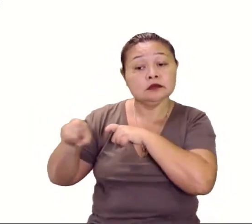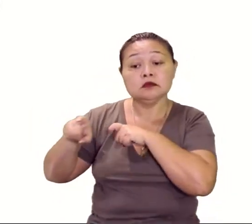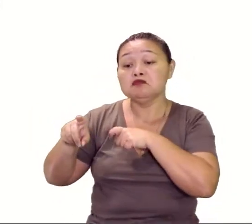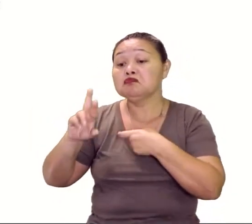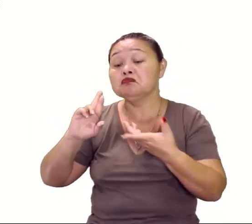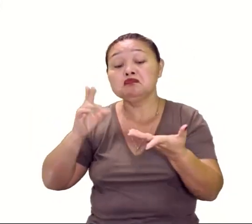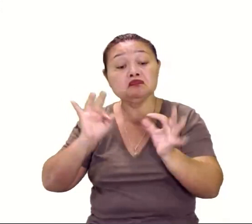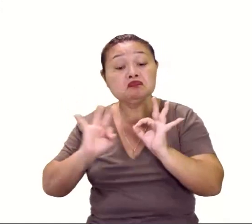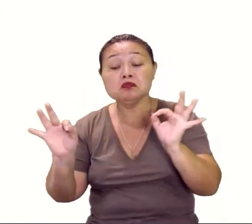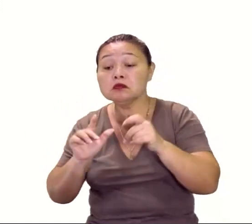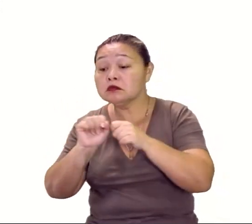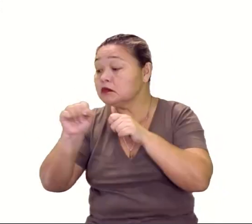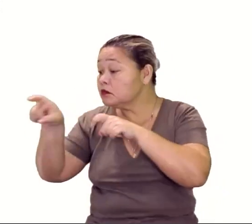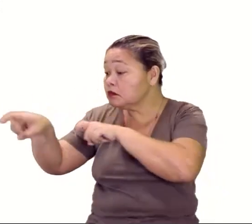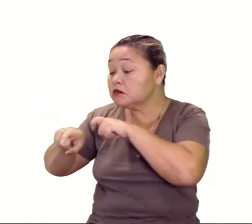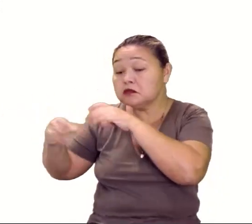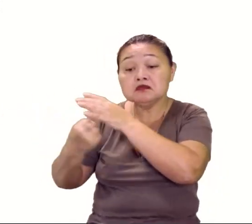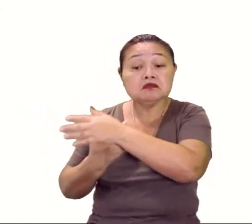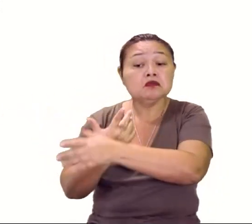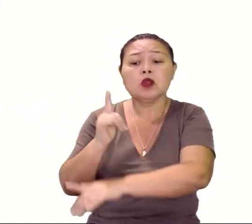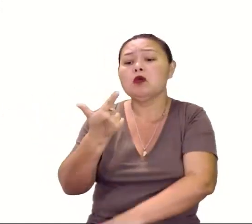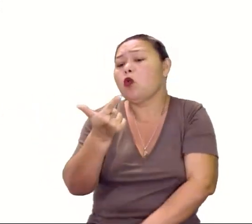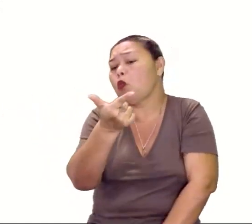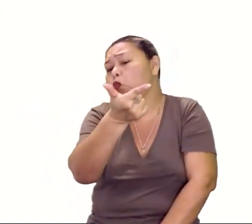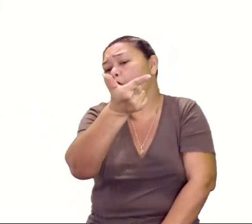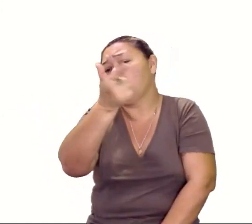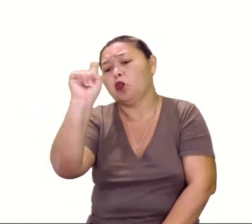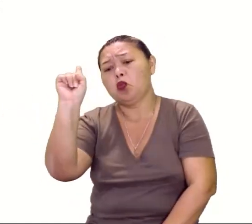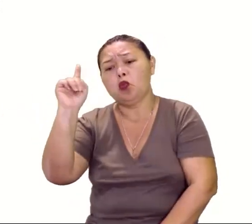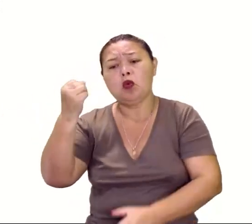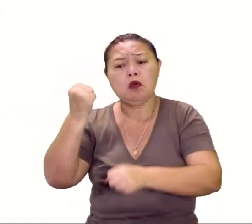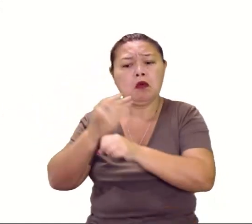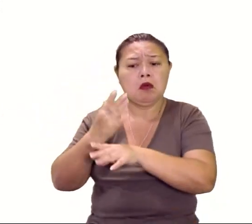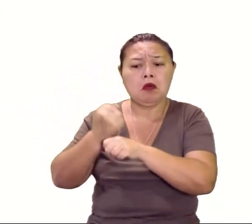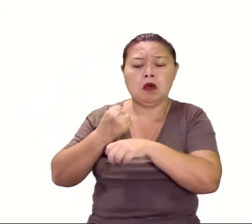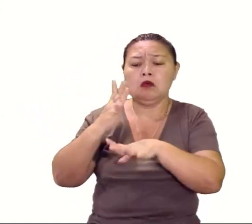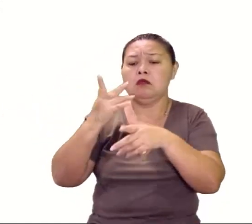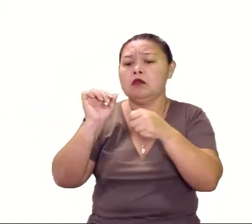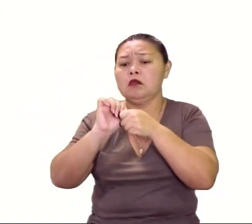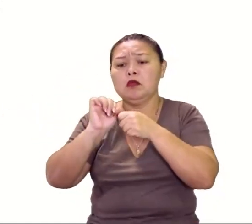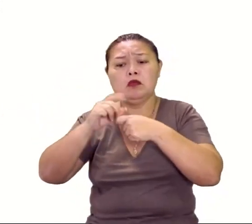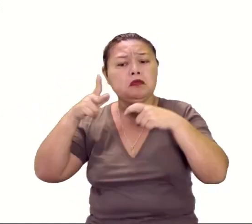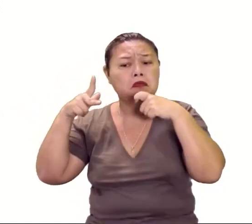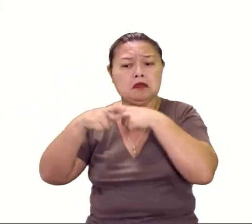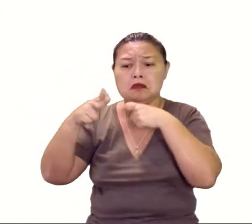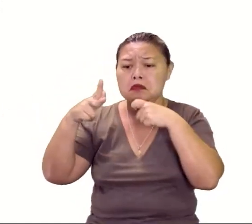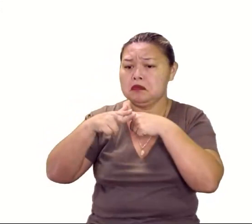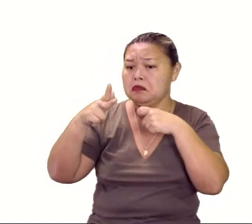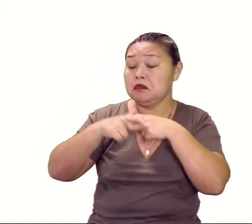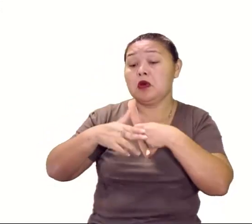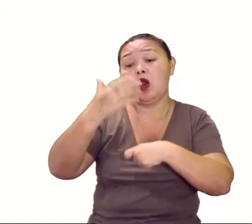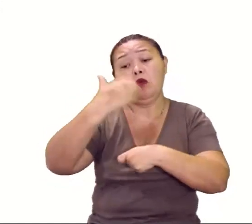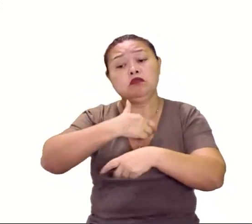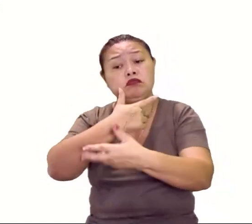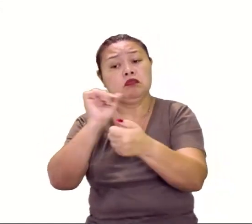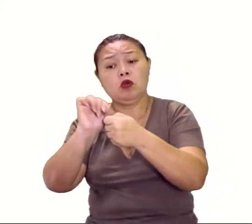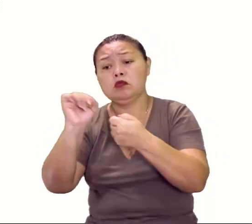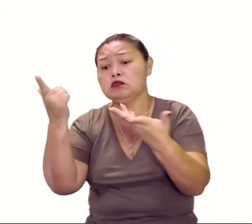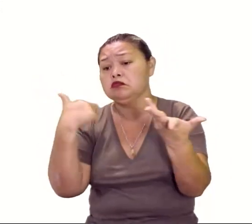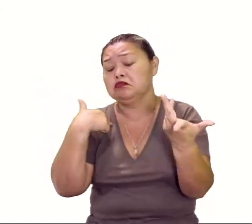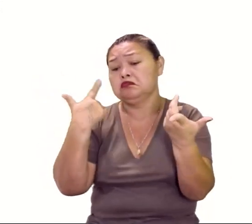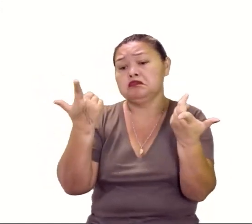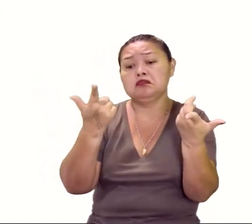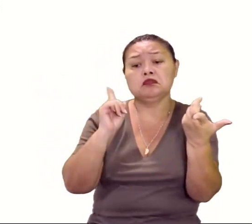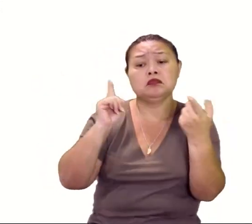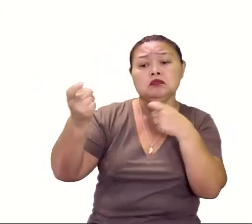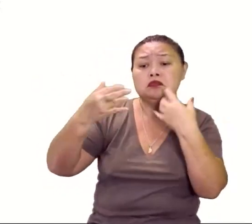não cultivam nenhum desses grãos. Cultiva mandioca, cultiva cupuaçu, qualquer fruta, né? Outro tipo de grãos.